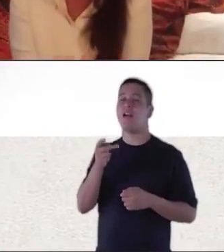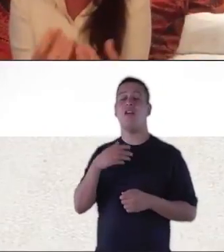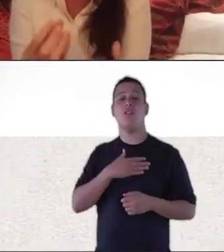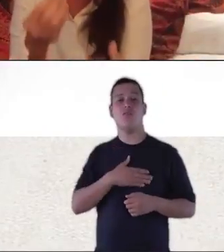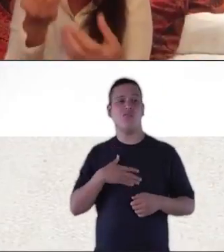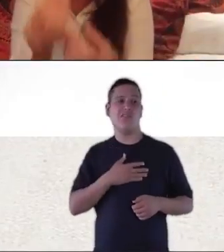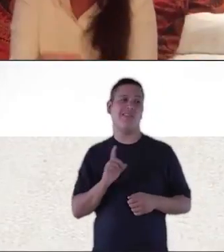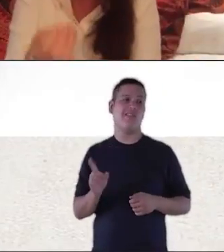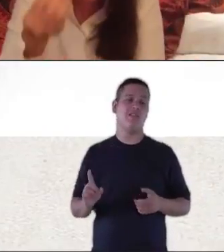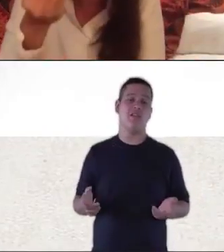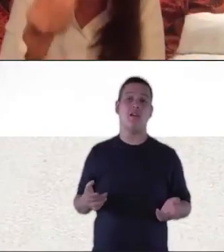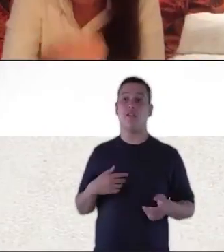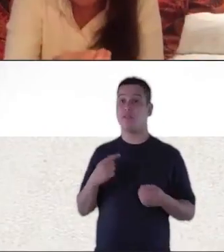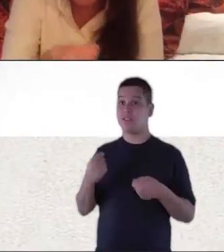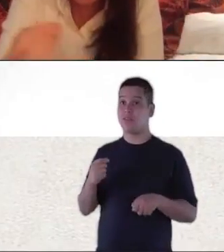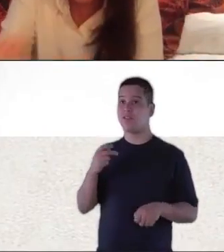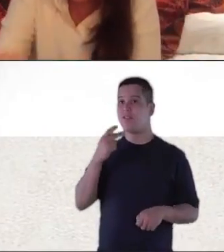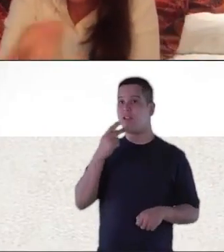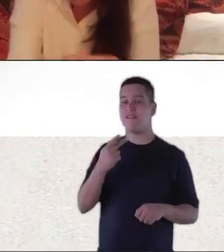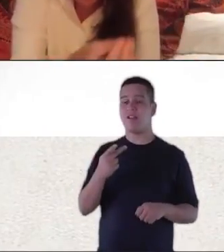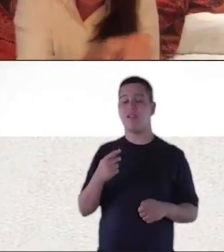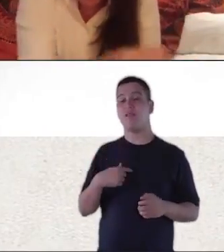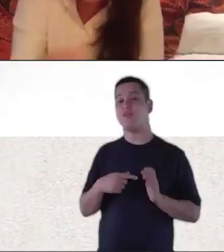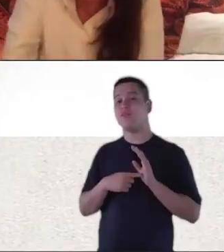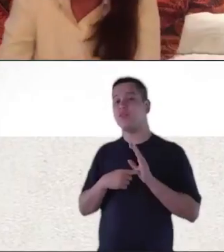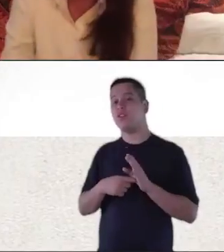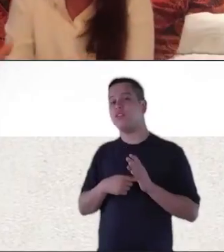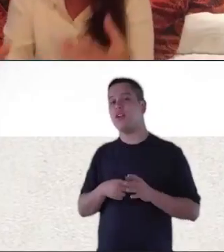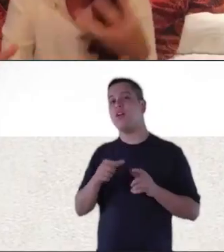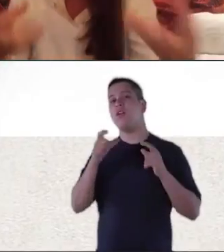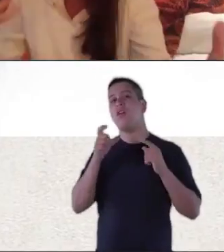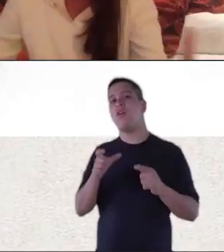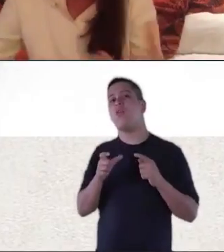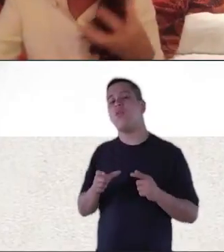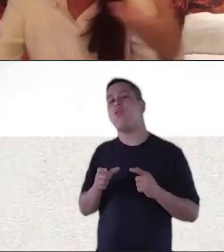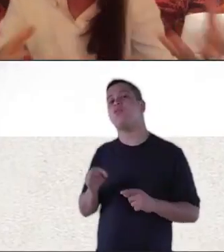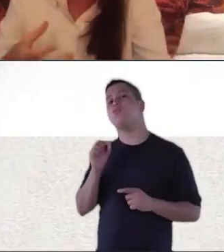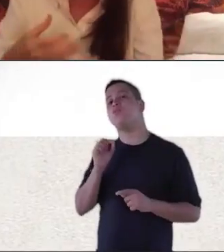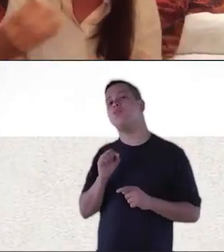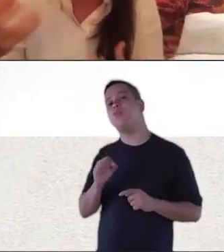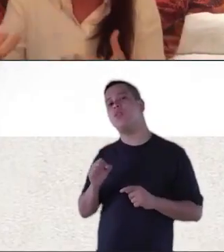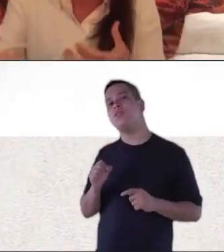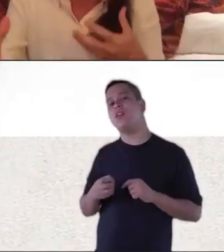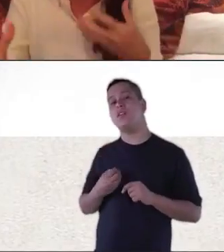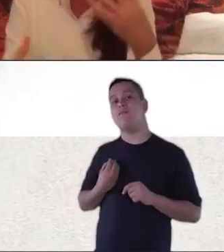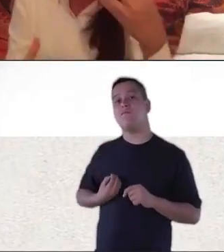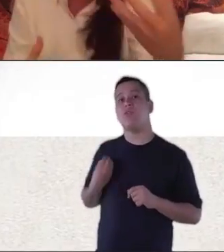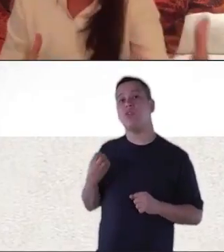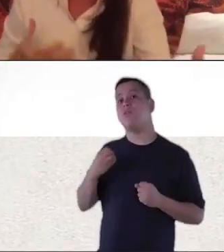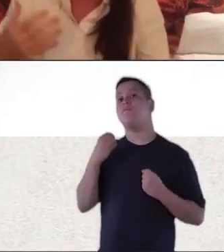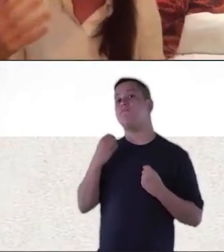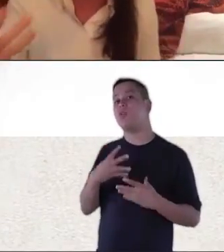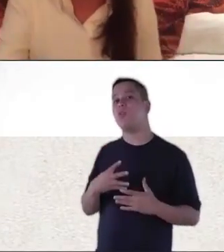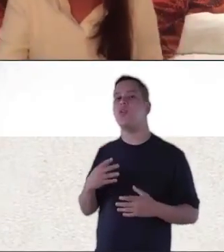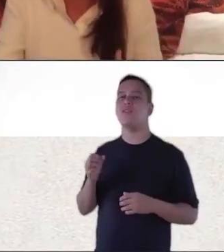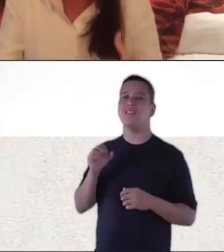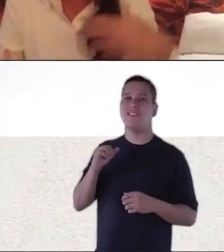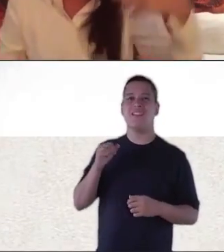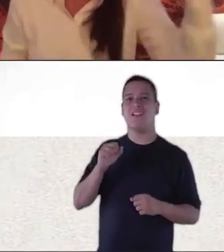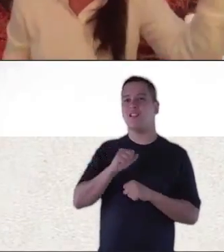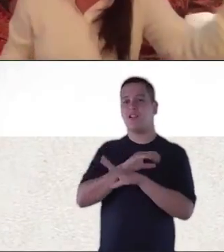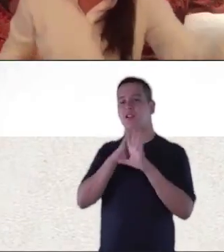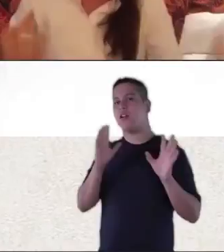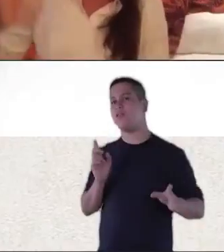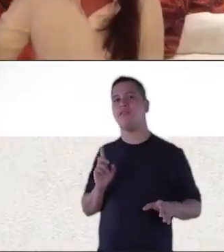você escreve alguma coisa, que a pessoa aponte aonde, o que funcionou, de que forma, se aquilo está claro, se não